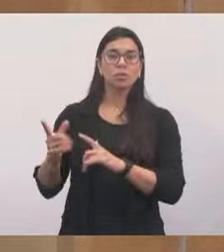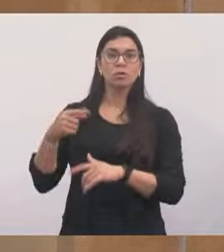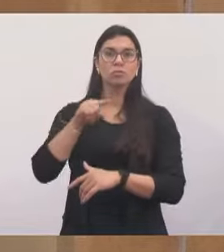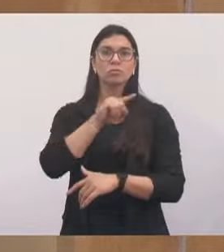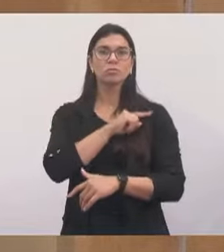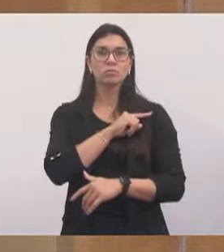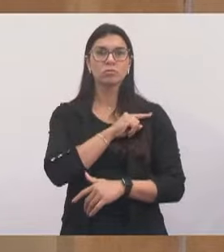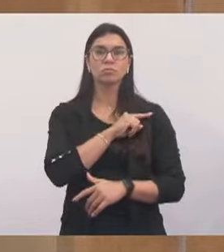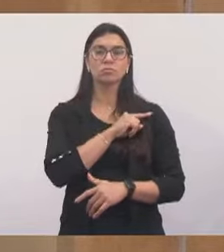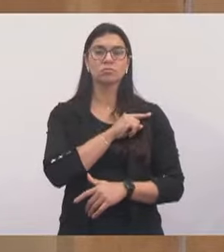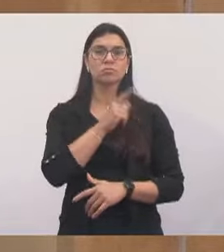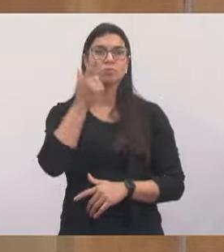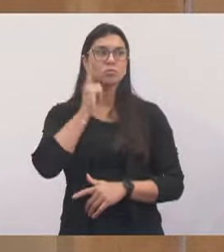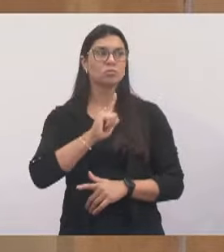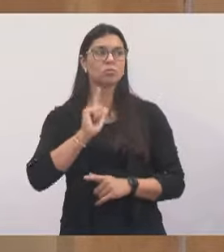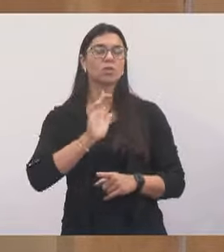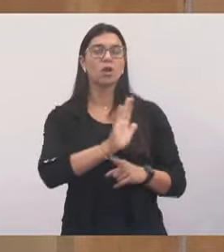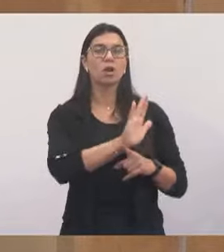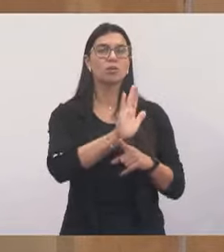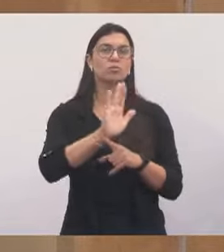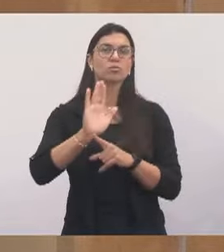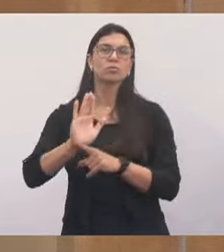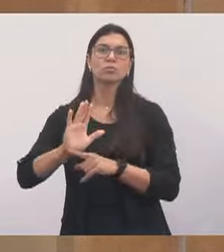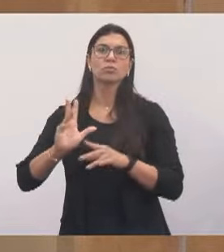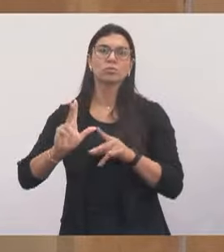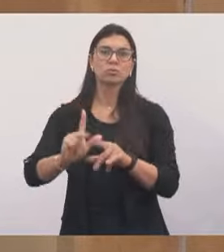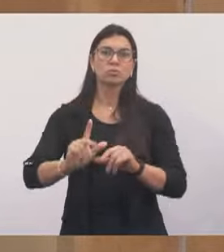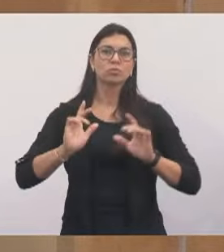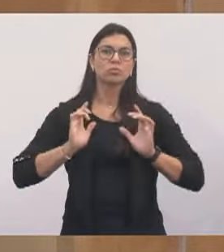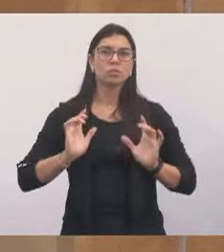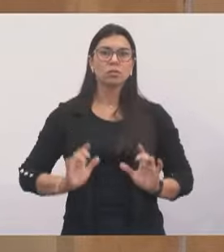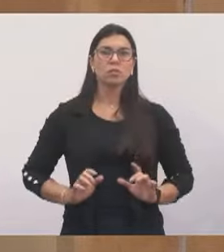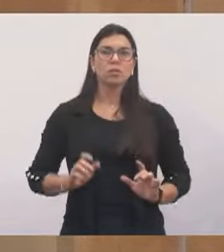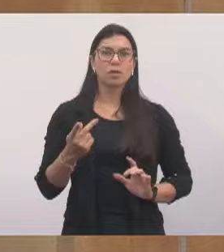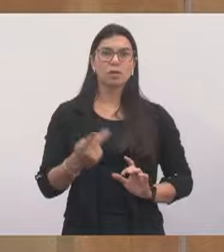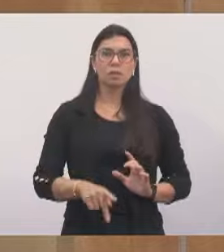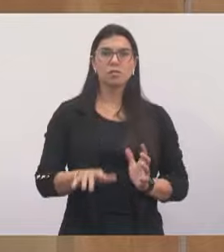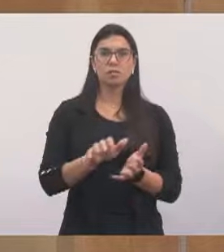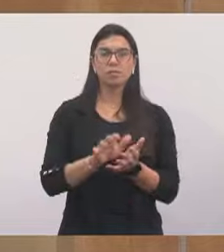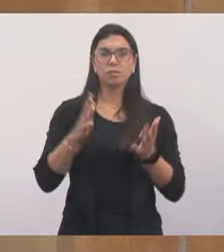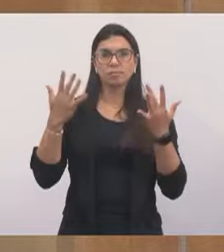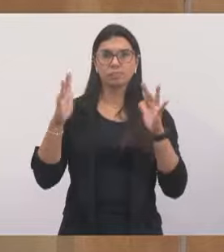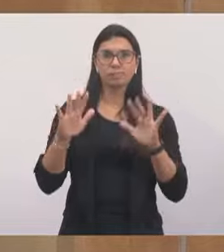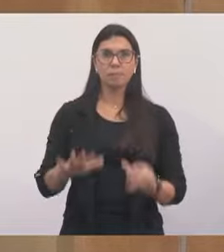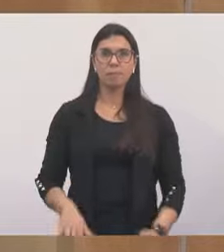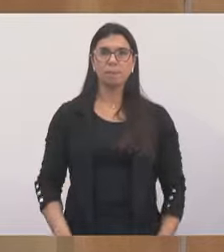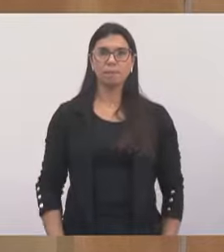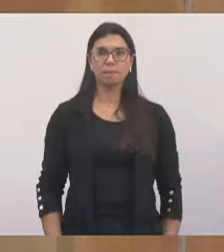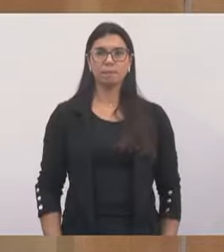atender as pessoas, os cidadãos no município de Jacareí. Então, meus parabéns, ok?